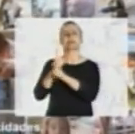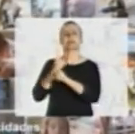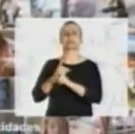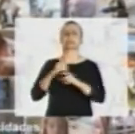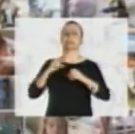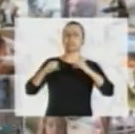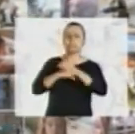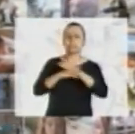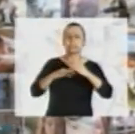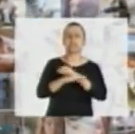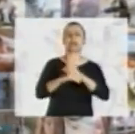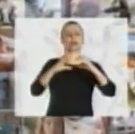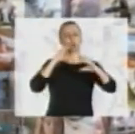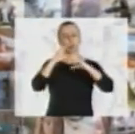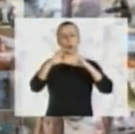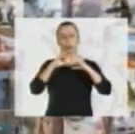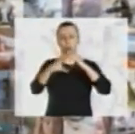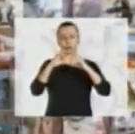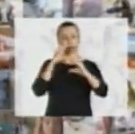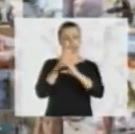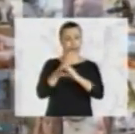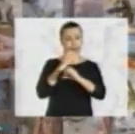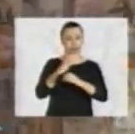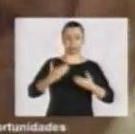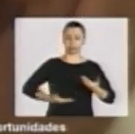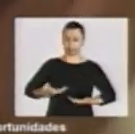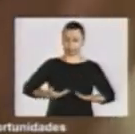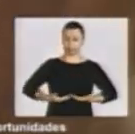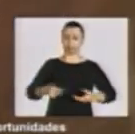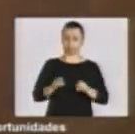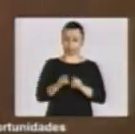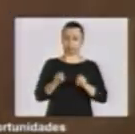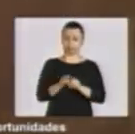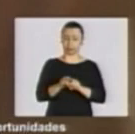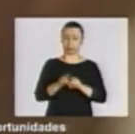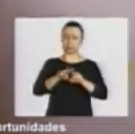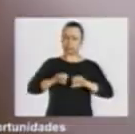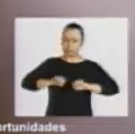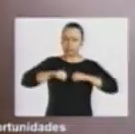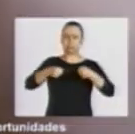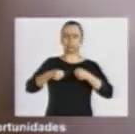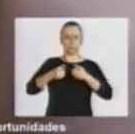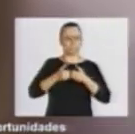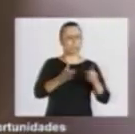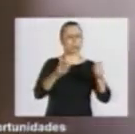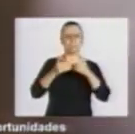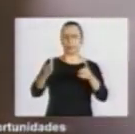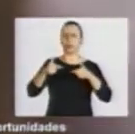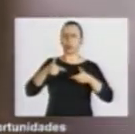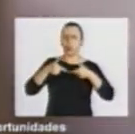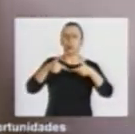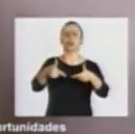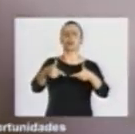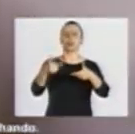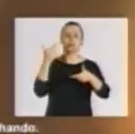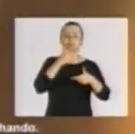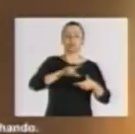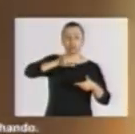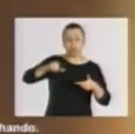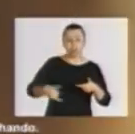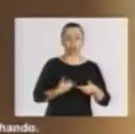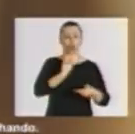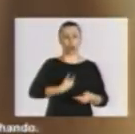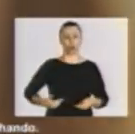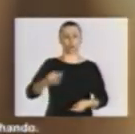cidades na comunicação e no serviços e é para enfrentá-las e transformá-las em oportunidades que o